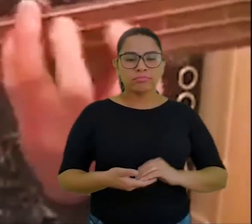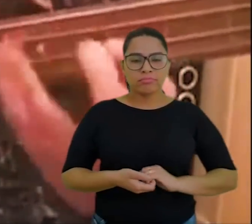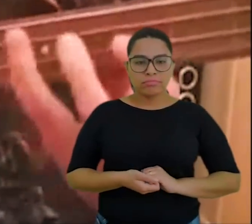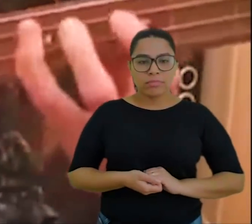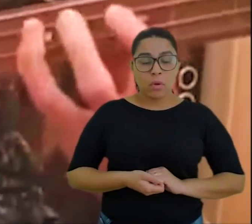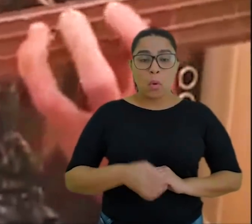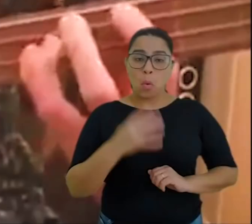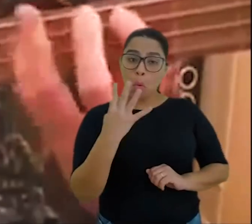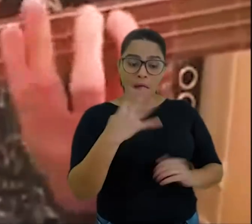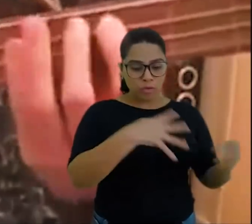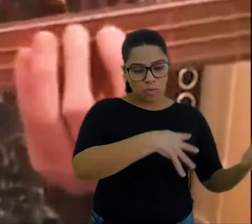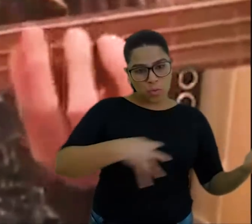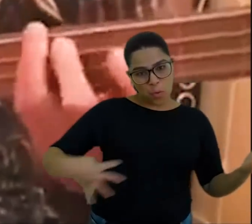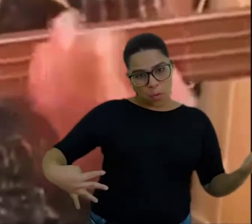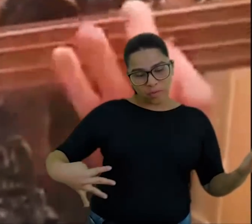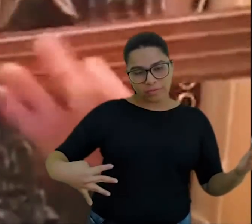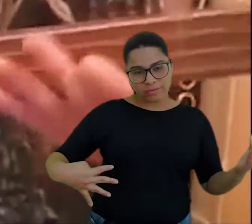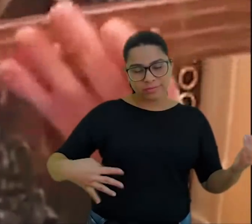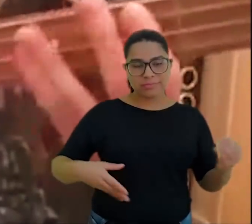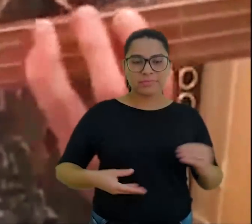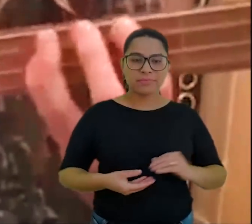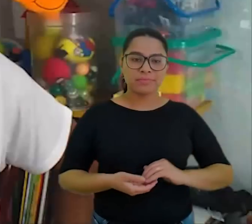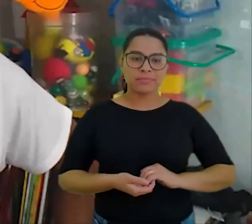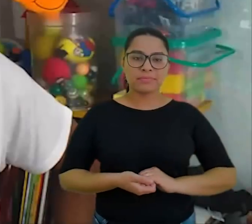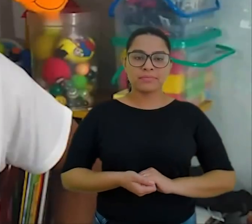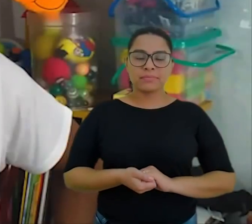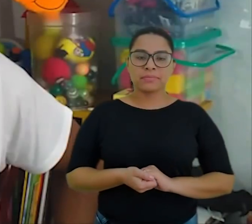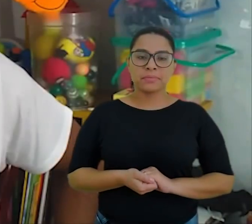o de 4 cordas.